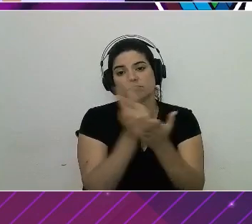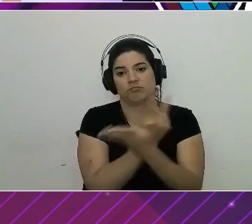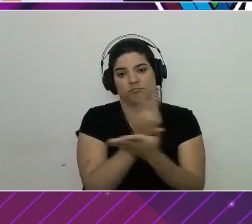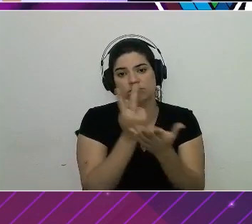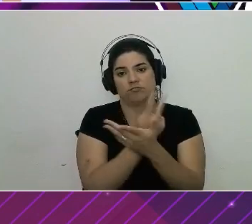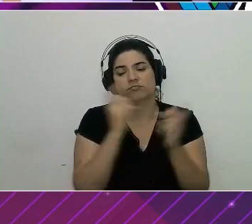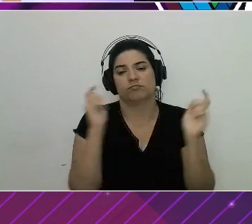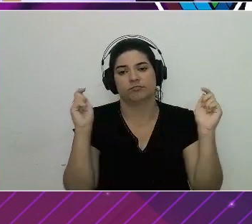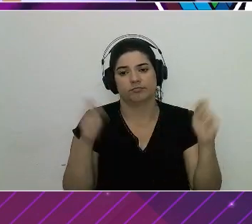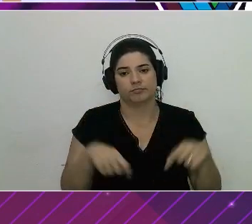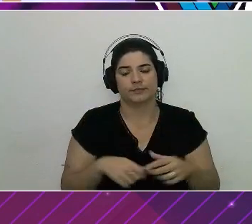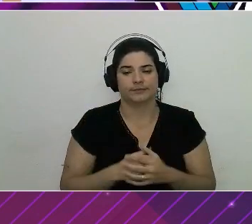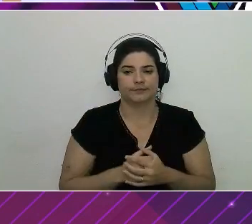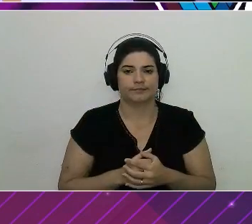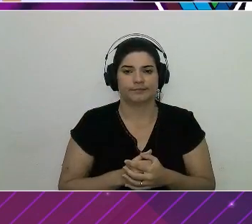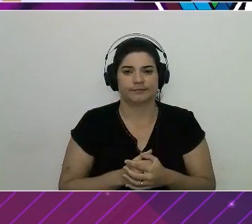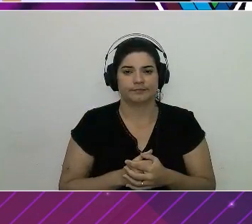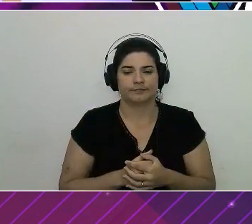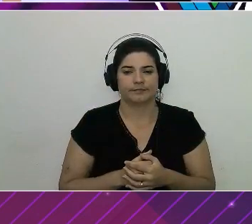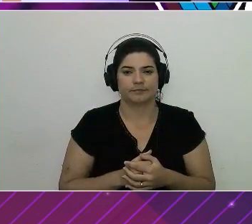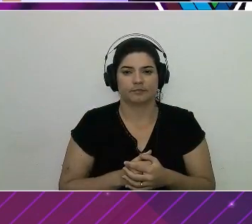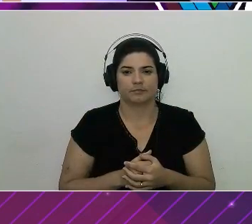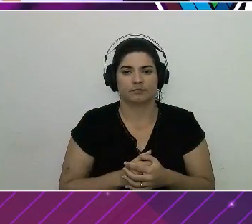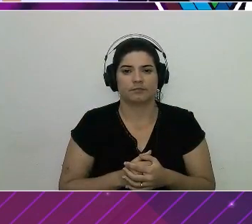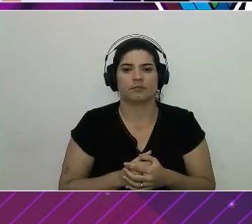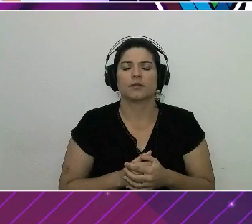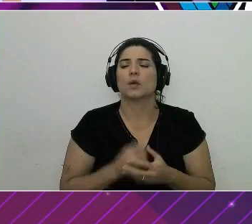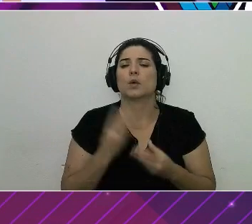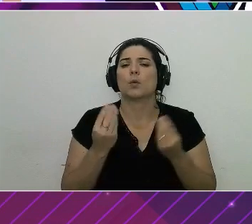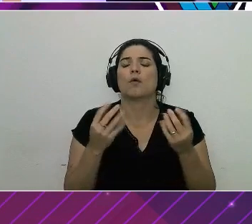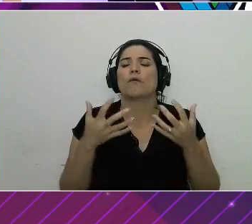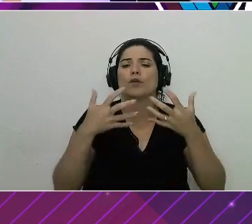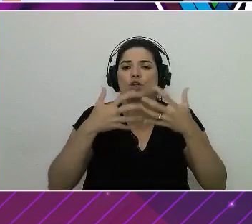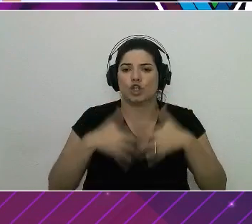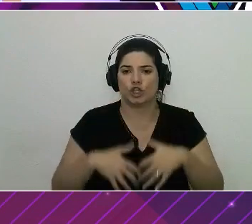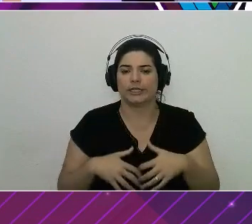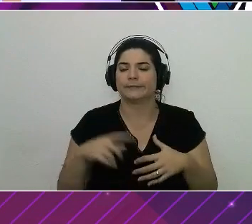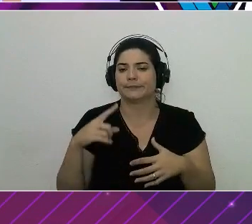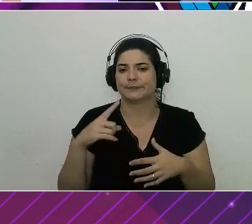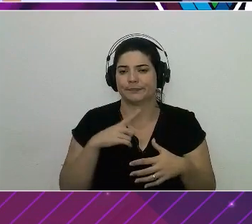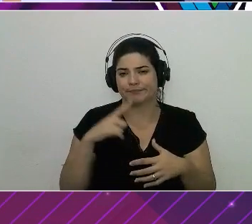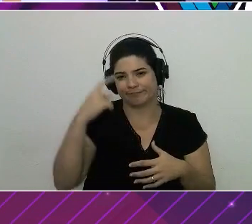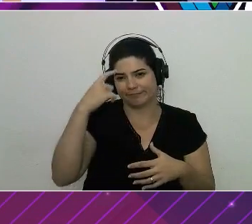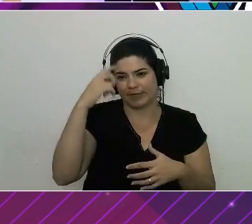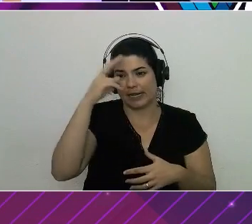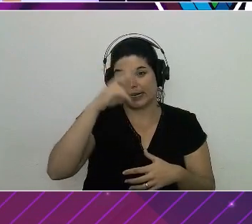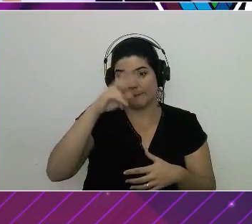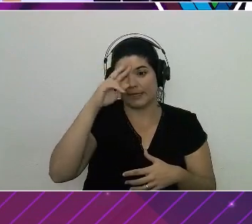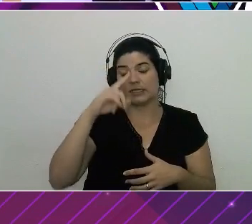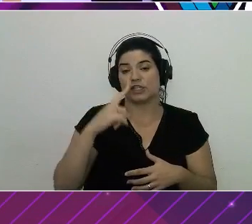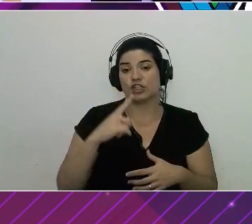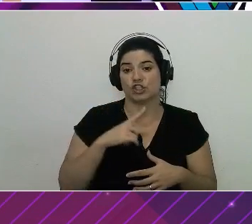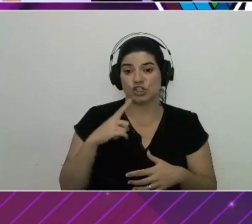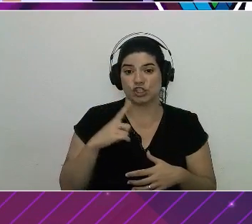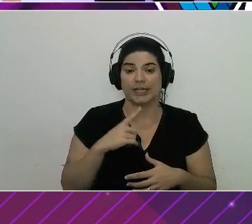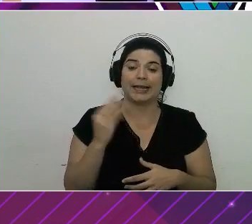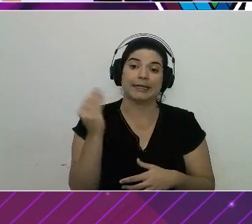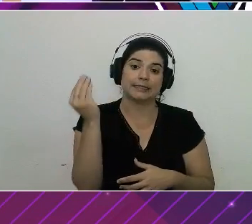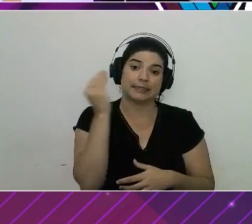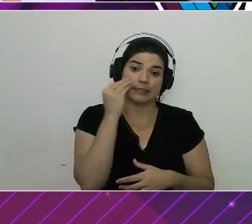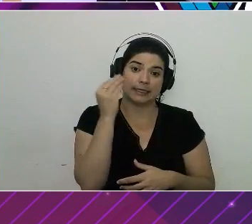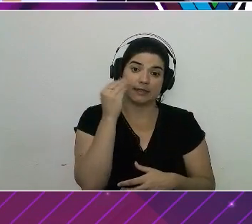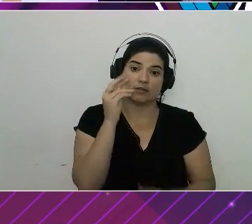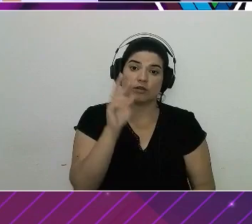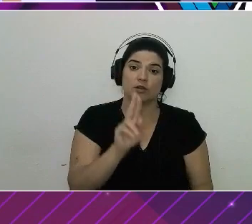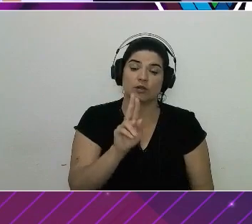Então, como funciona o Trace-Based Testing? Vamos mudar ali a abordagem. Lembra que a gente tinha aquele test runner super pesado que tinha que